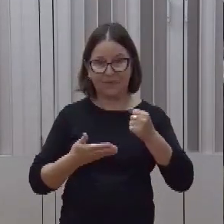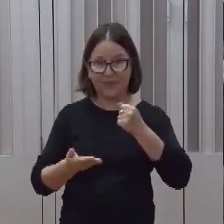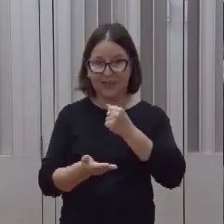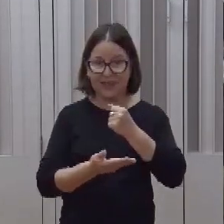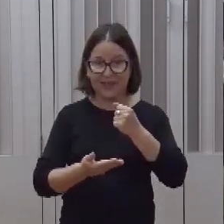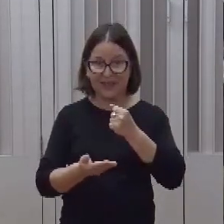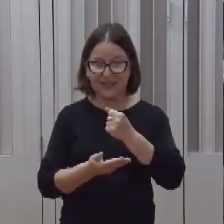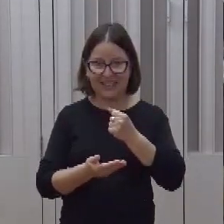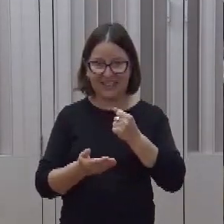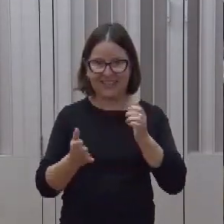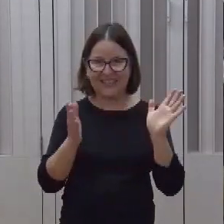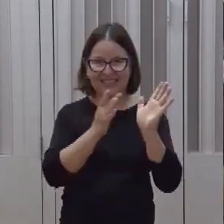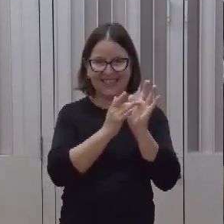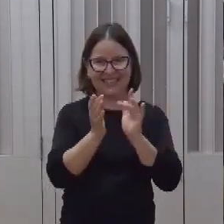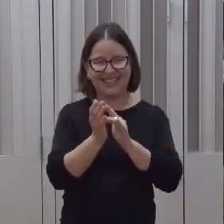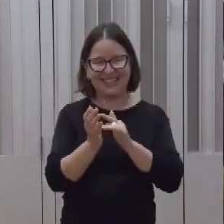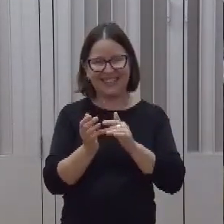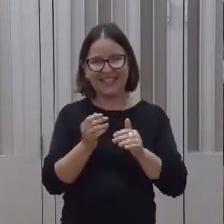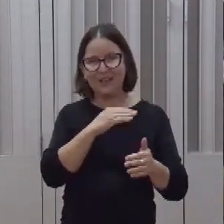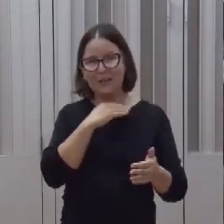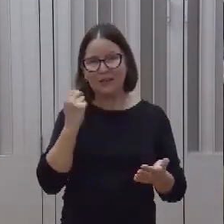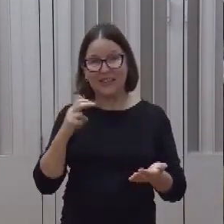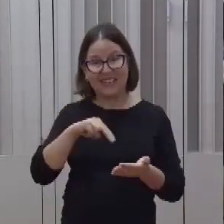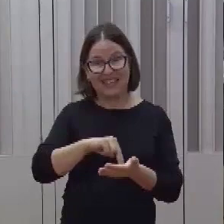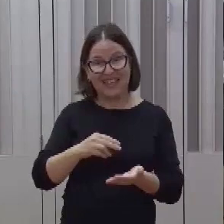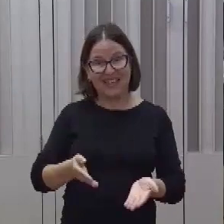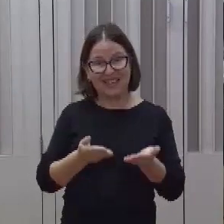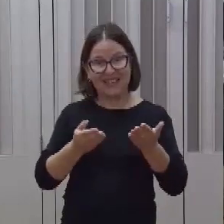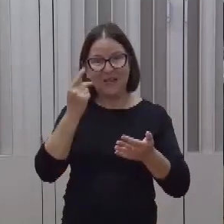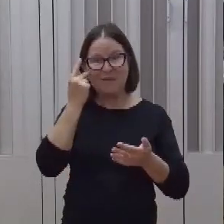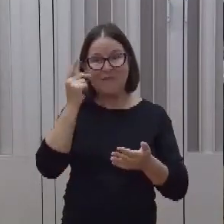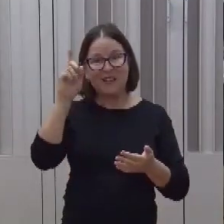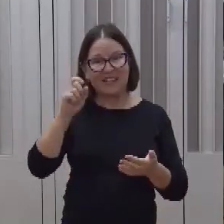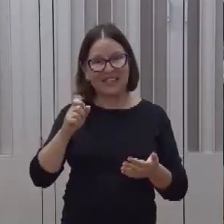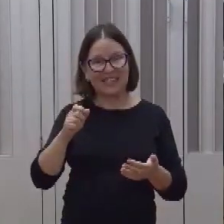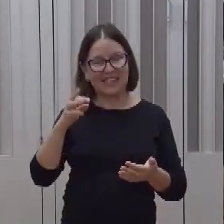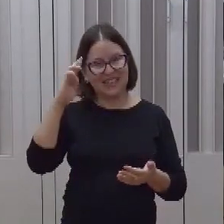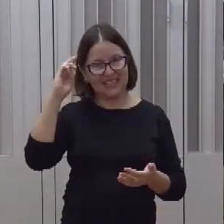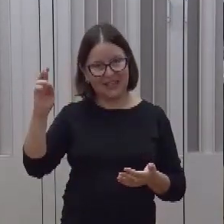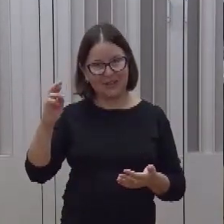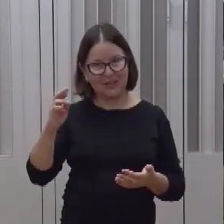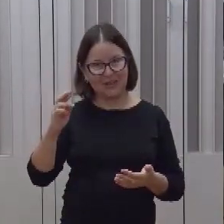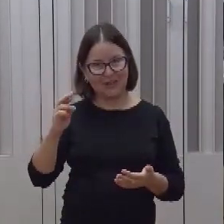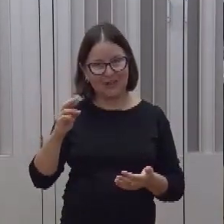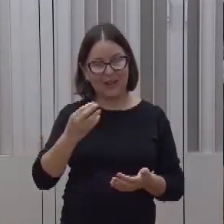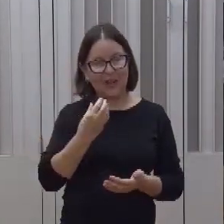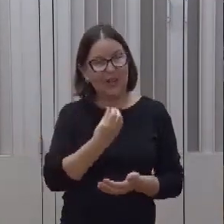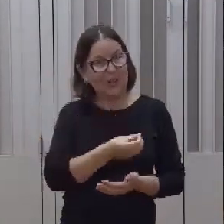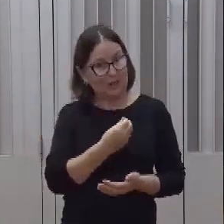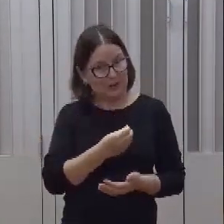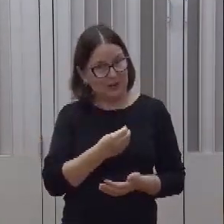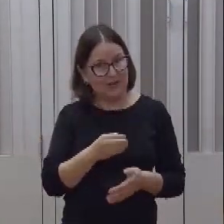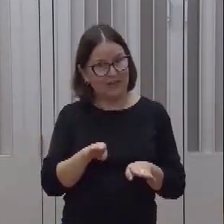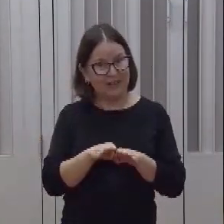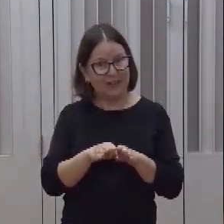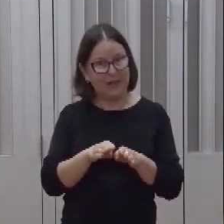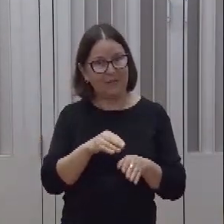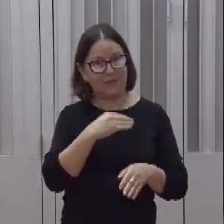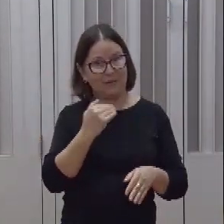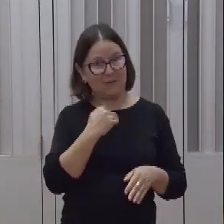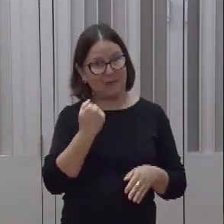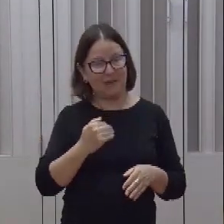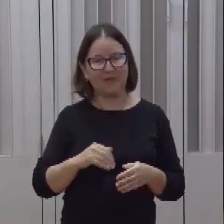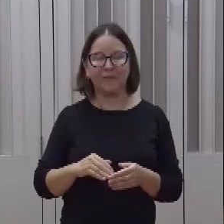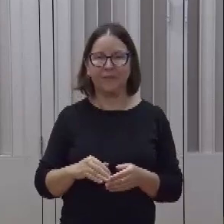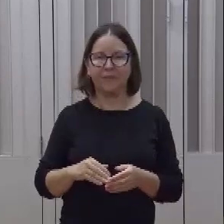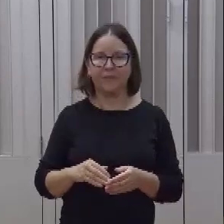ele morreu e ressuscitou para ser Senhor, tanto dos vivos quanto dos mortos. E diante